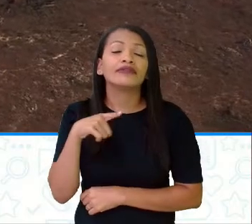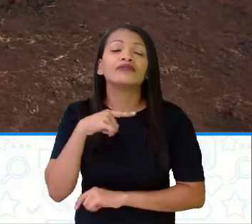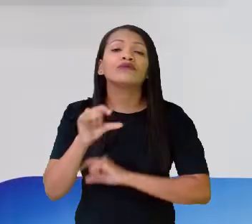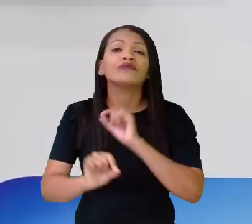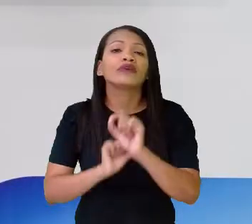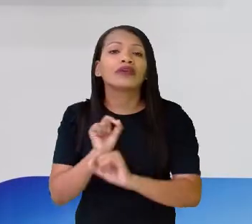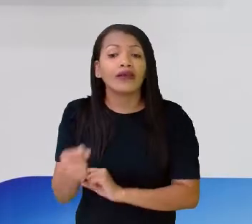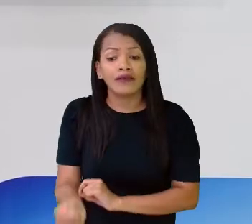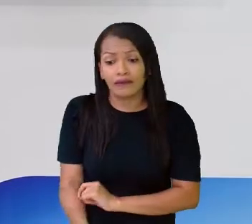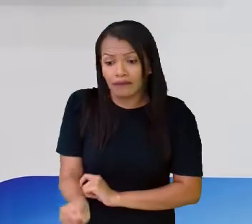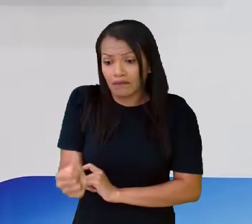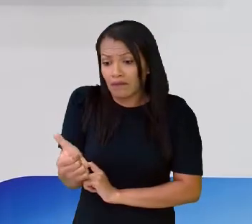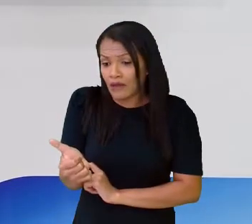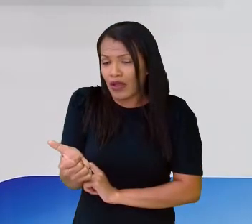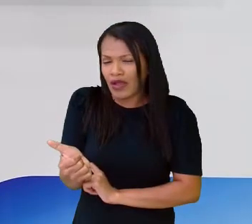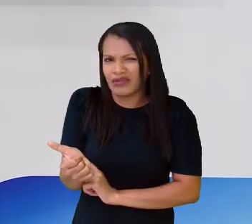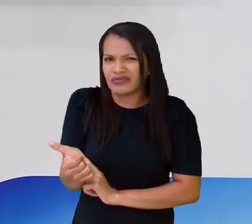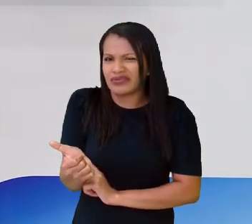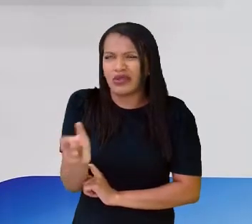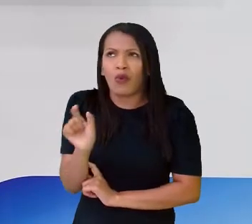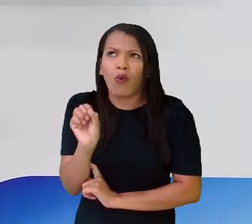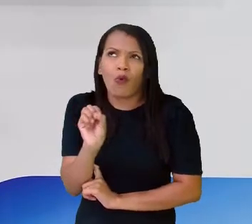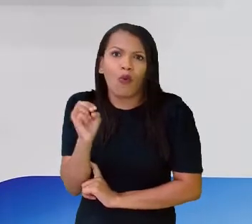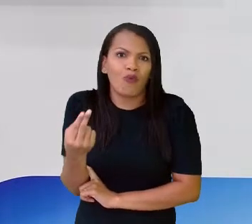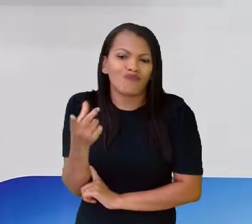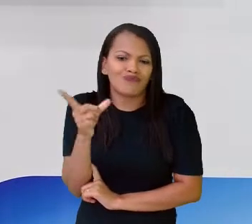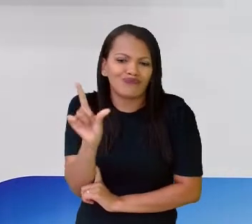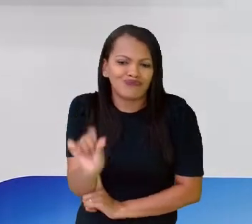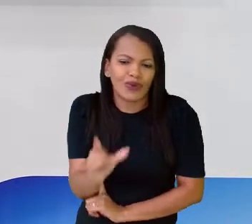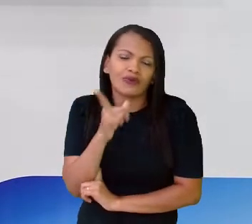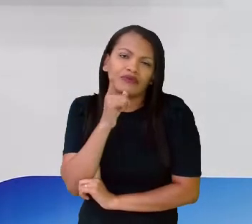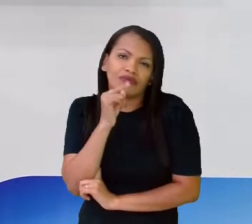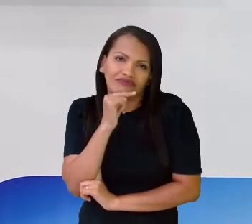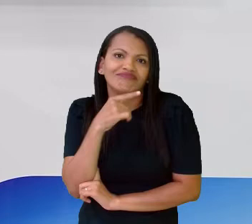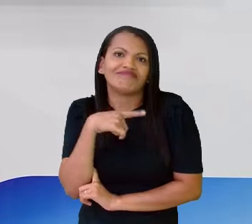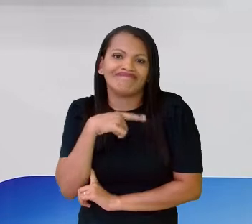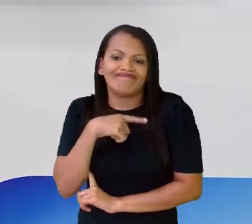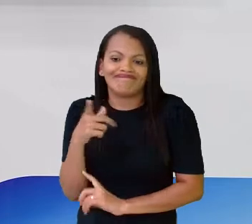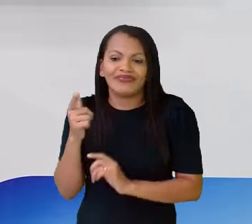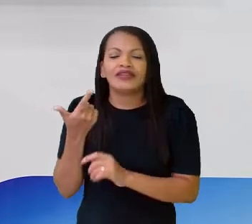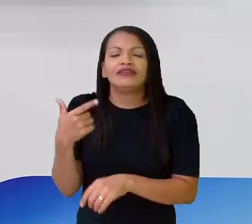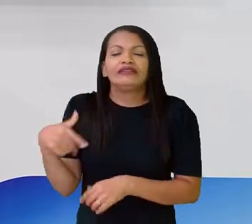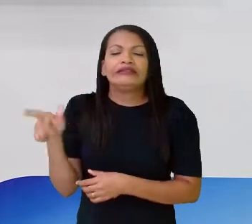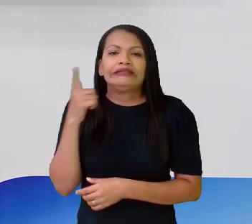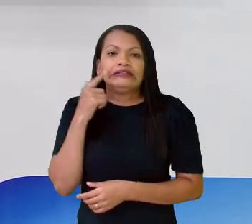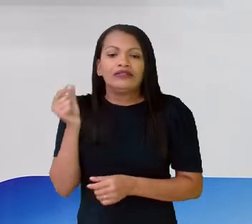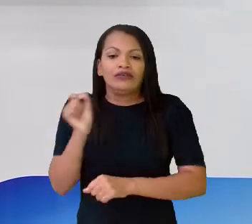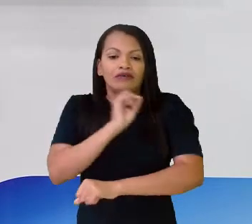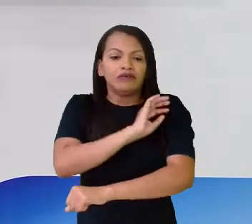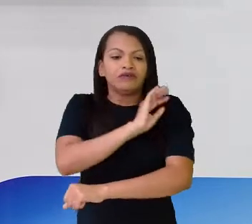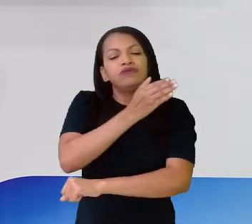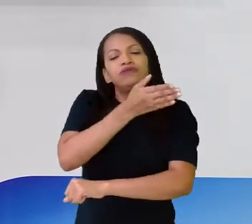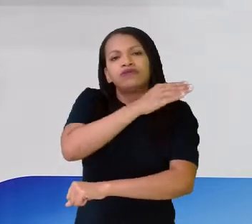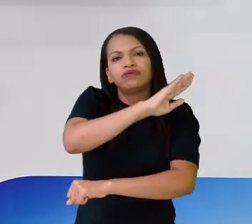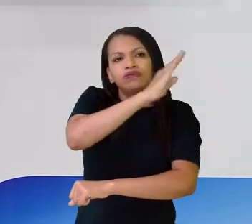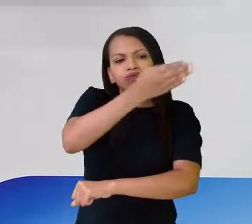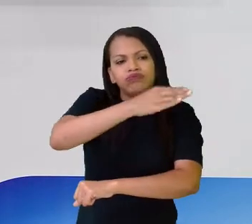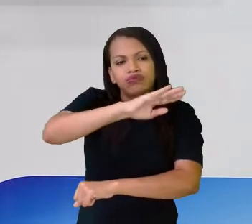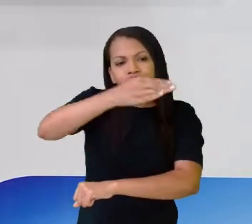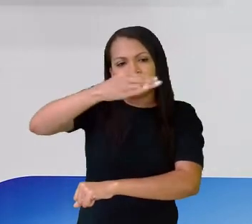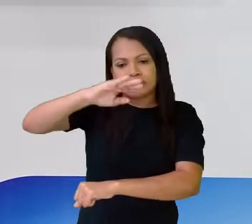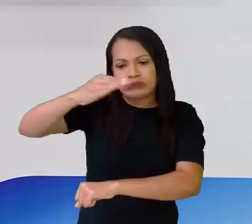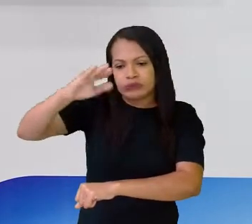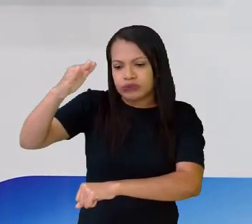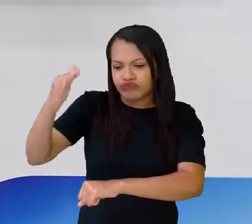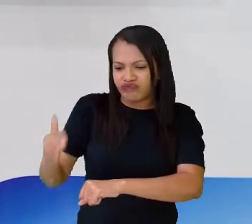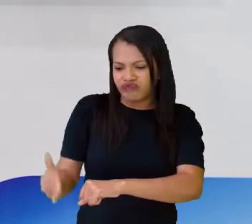ou quase nenhuma água. É uma região rochosa. A gente está vendo pouca vegetação verde,